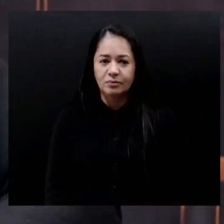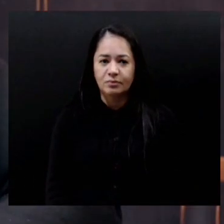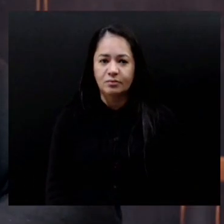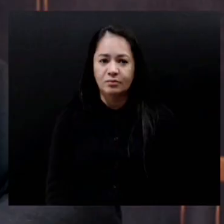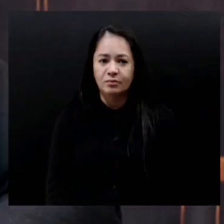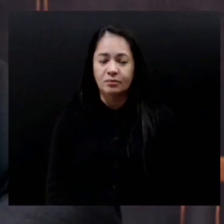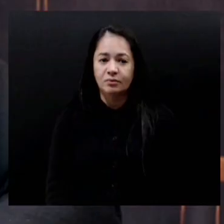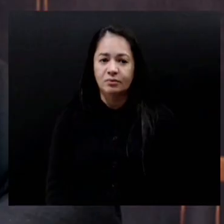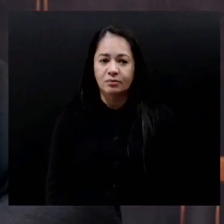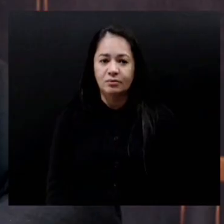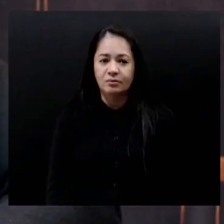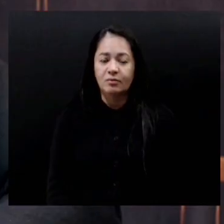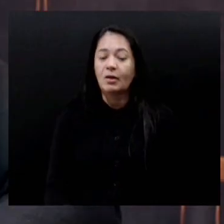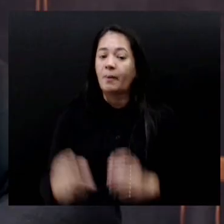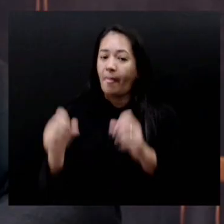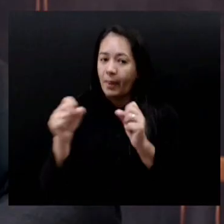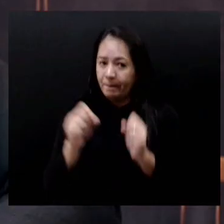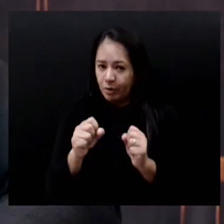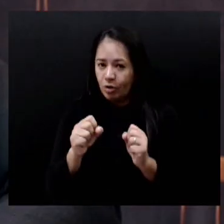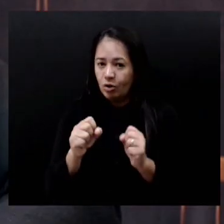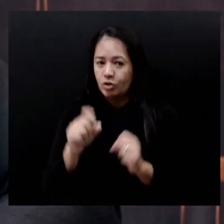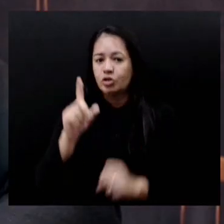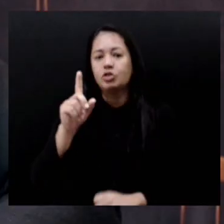Pode ser uma autoproteção